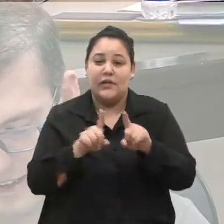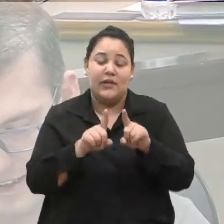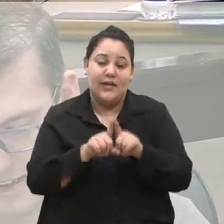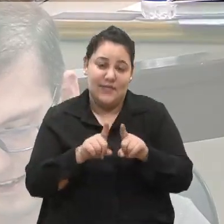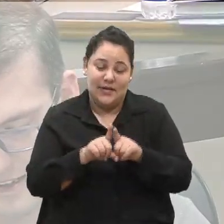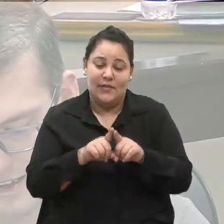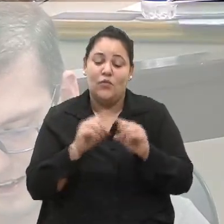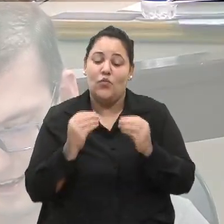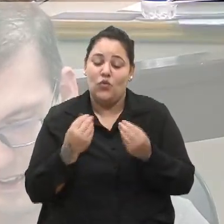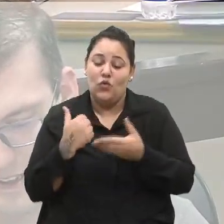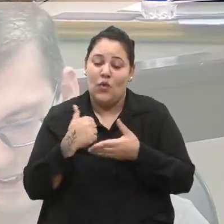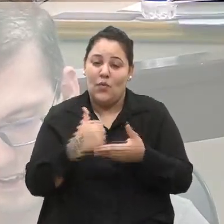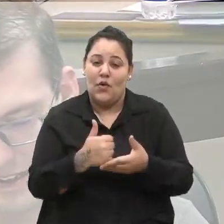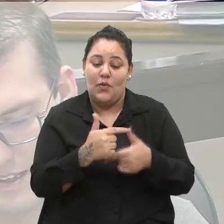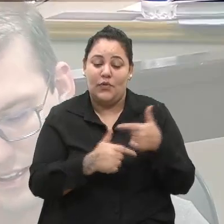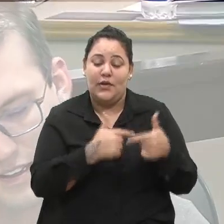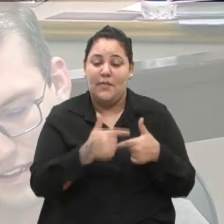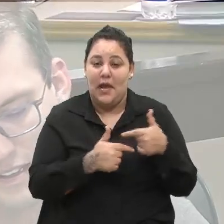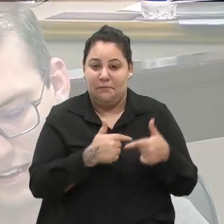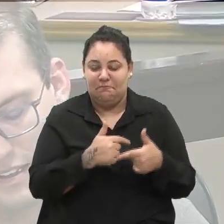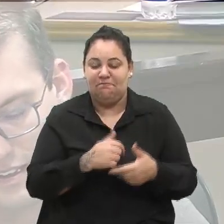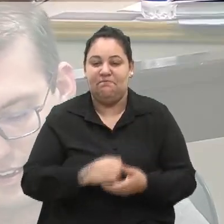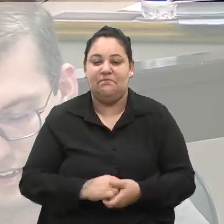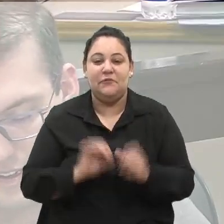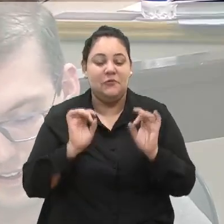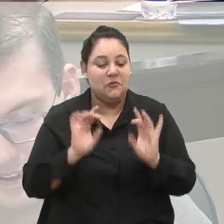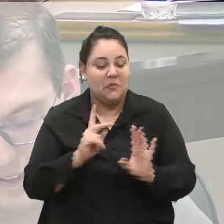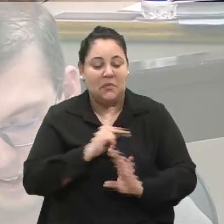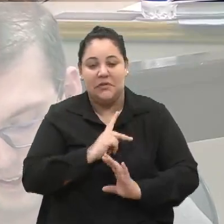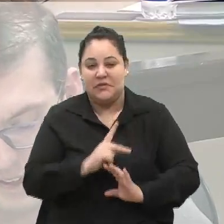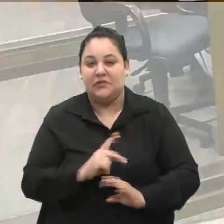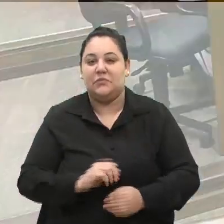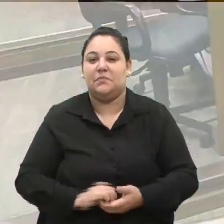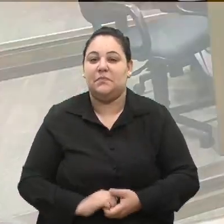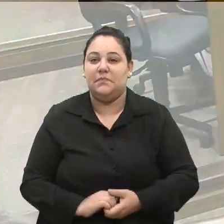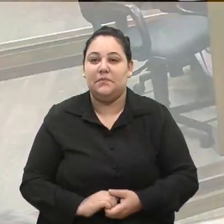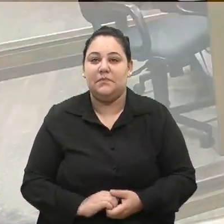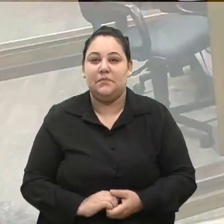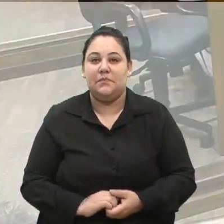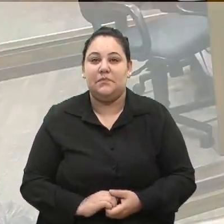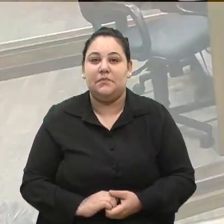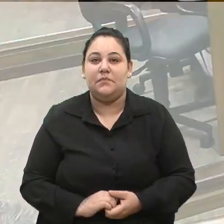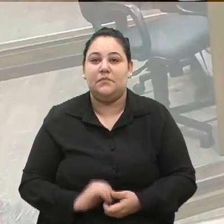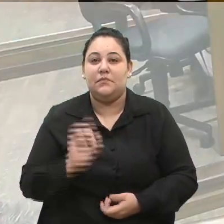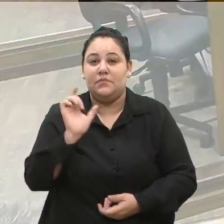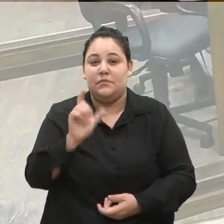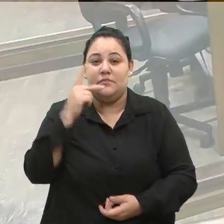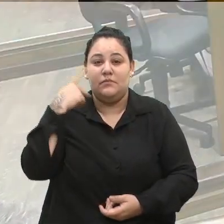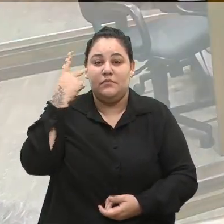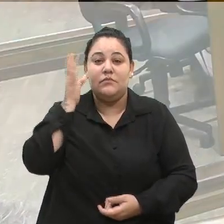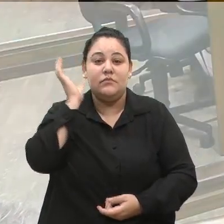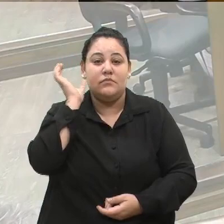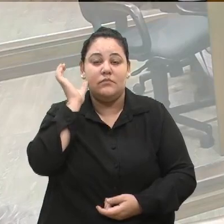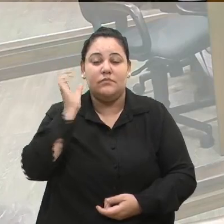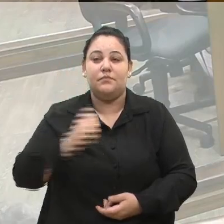para os serviços daquele gabinete. Era isso, senhora presidente. Com a palavra, vereador Cadori.